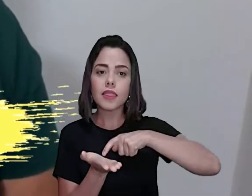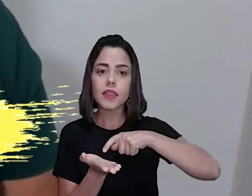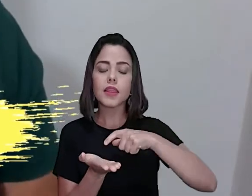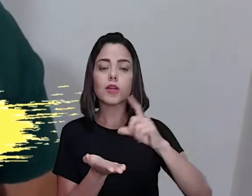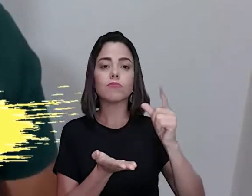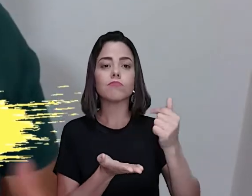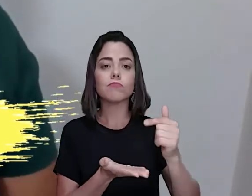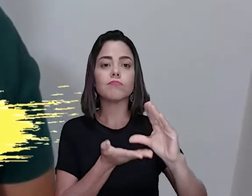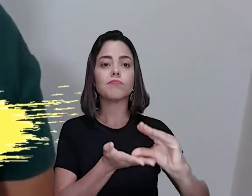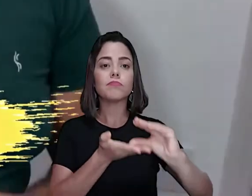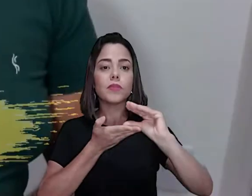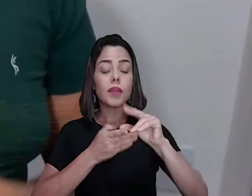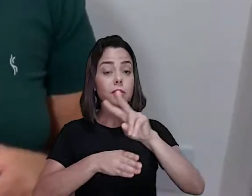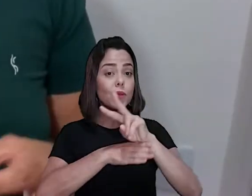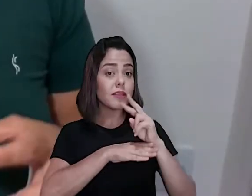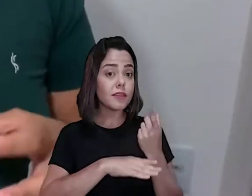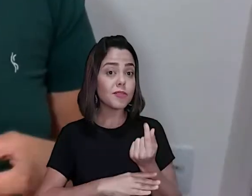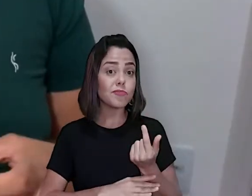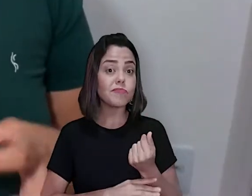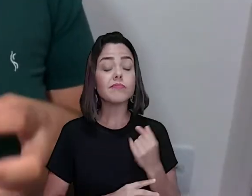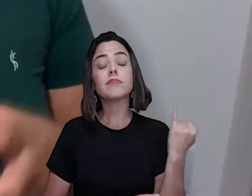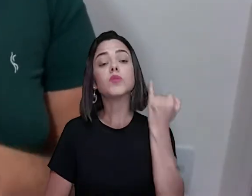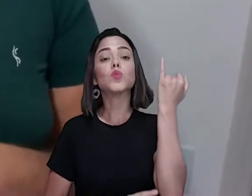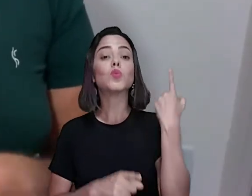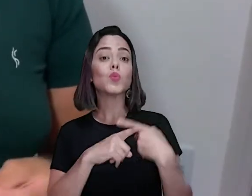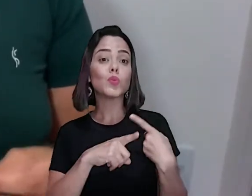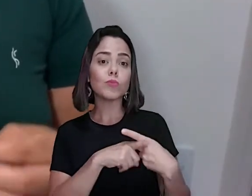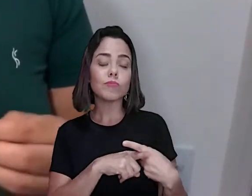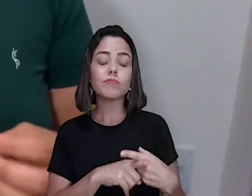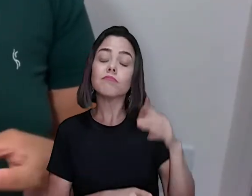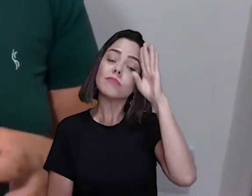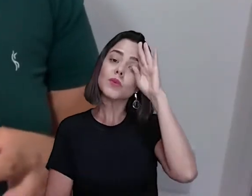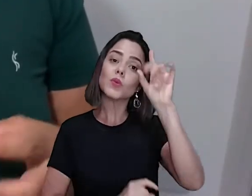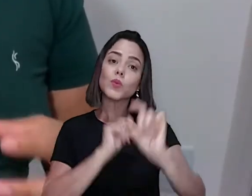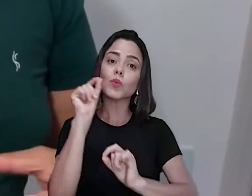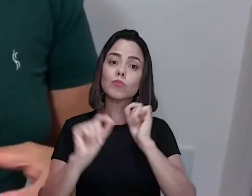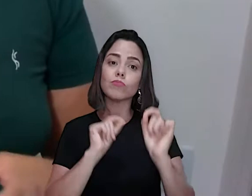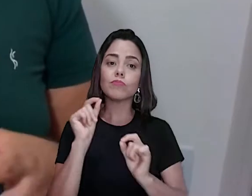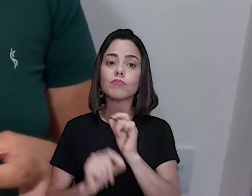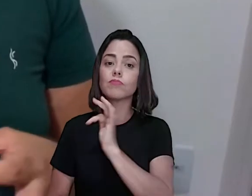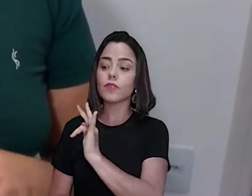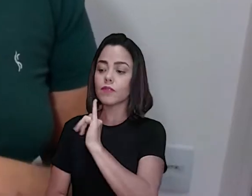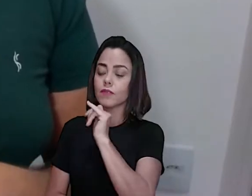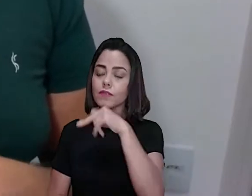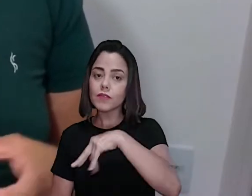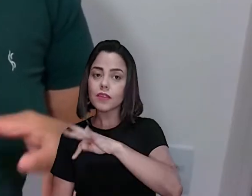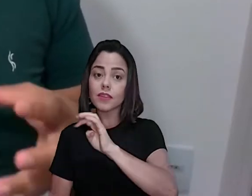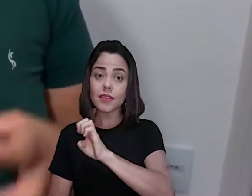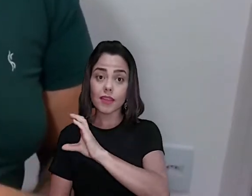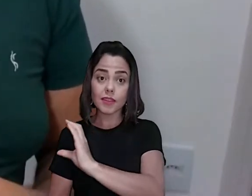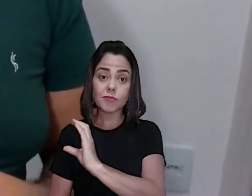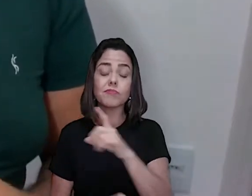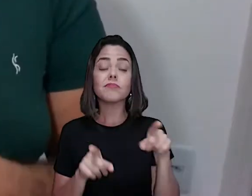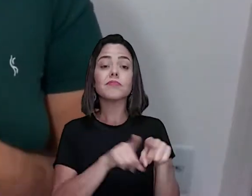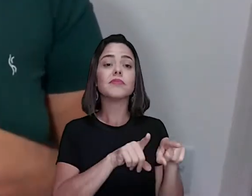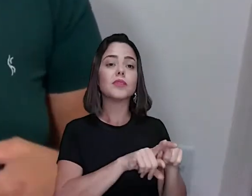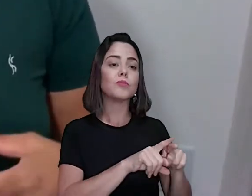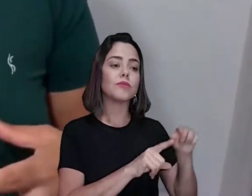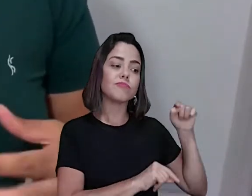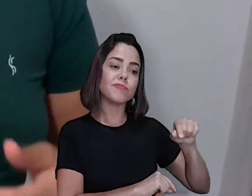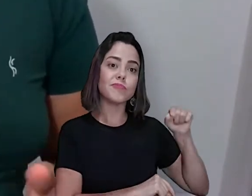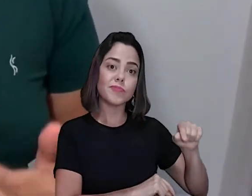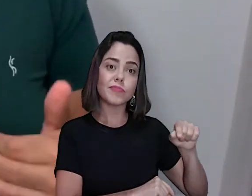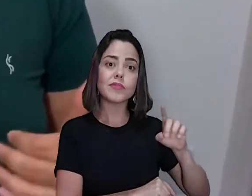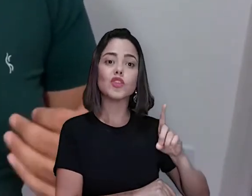financiamentos, empréstimo pessoal. Isso é importante porque, principalmente nas fintechs e nos bancos digitais menores, a gente